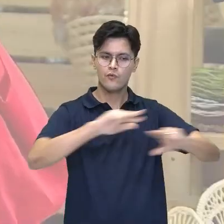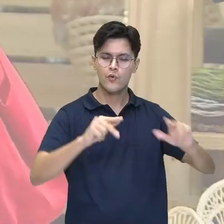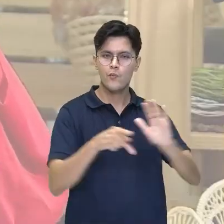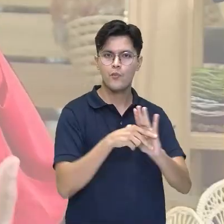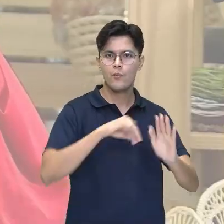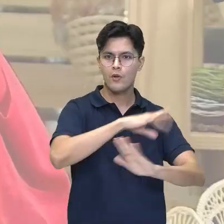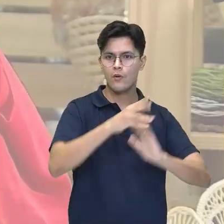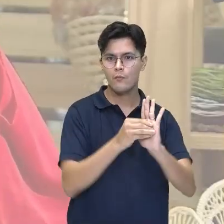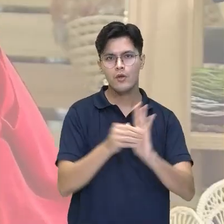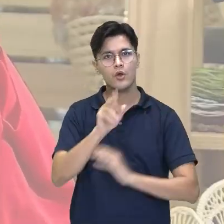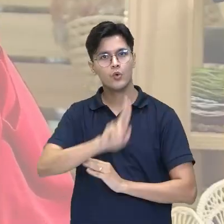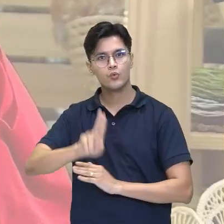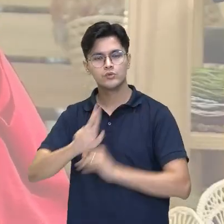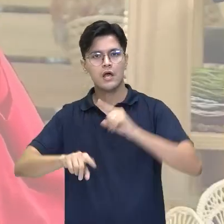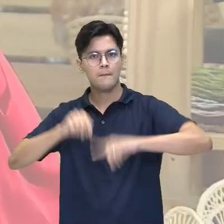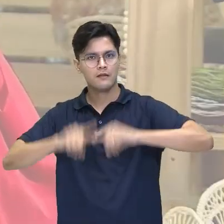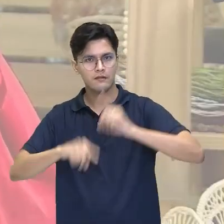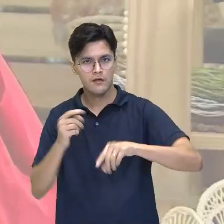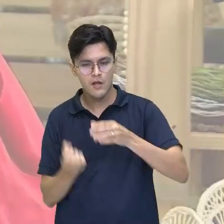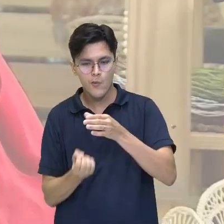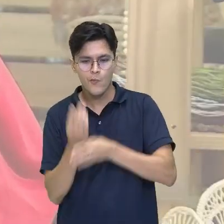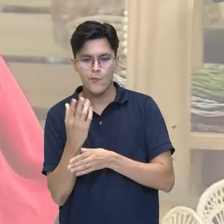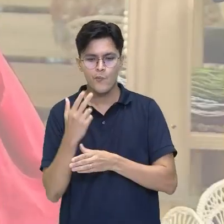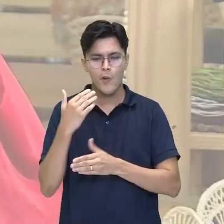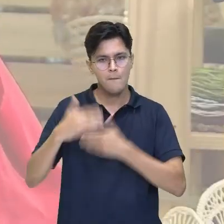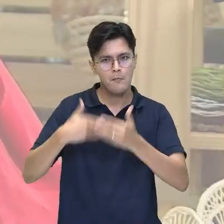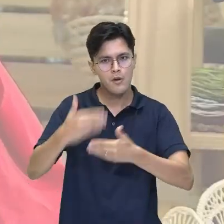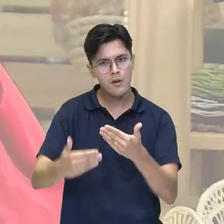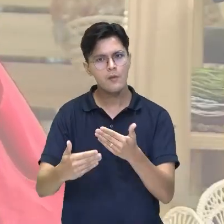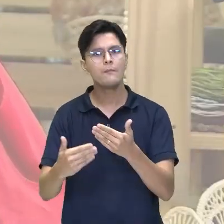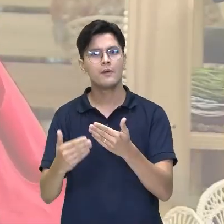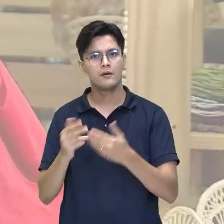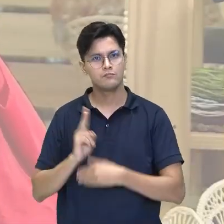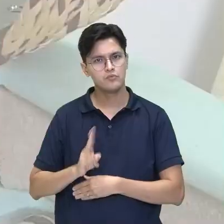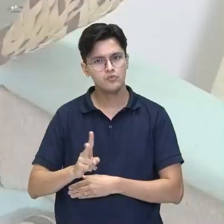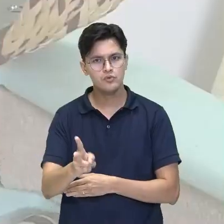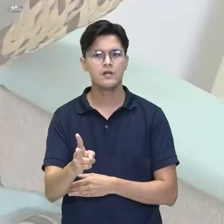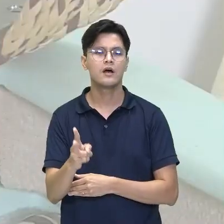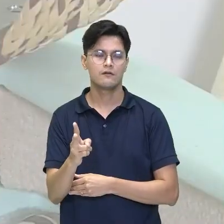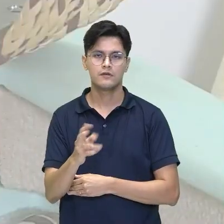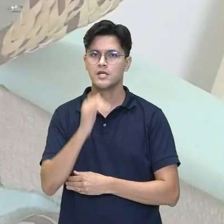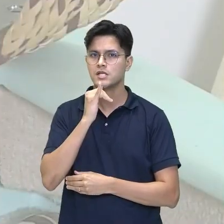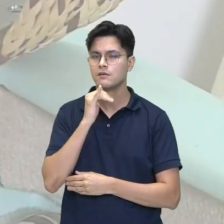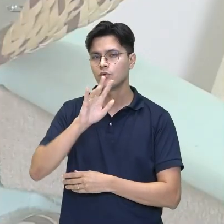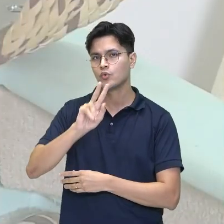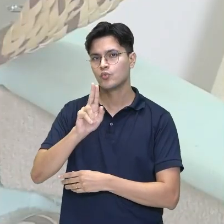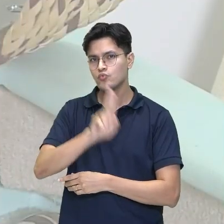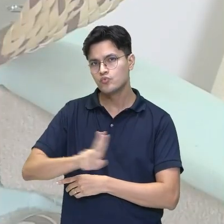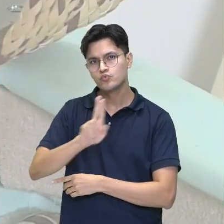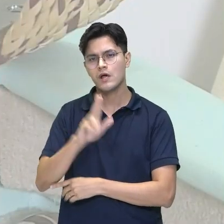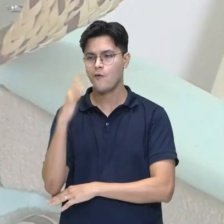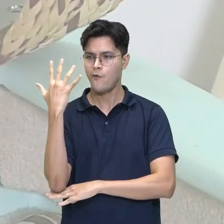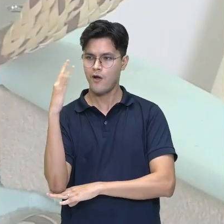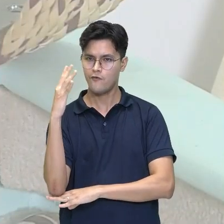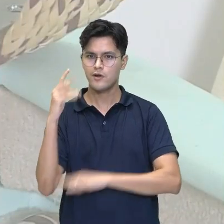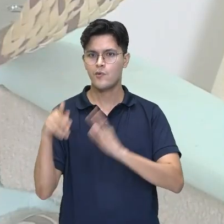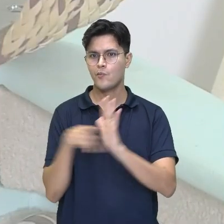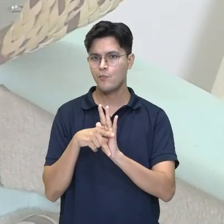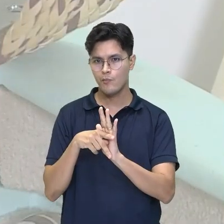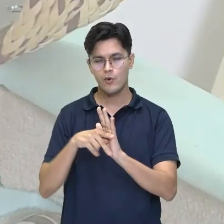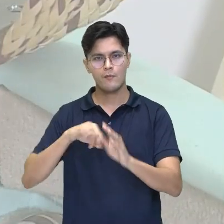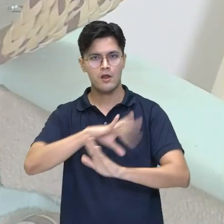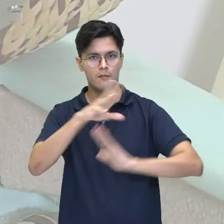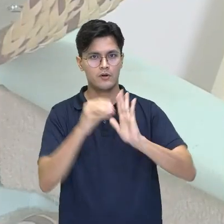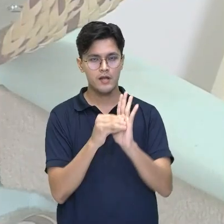duráveis, de palmeiras amazônicas e de peças que geralmente não seja tirada, não seja cortada